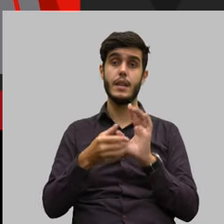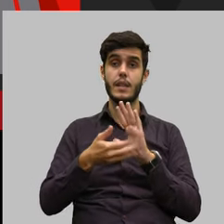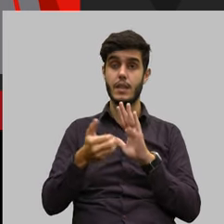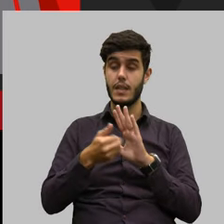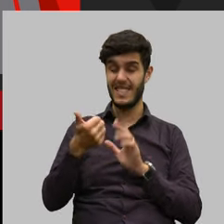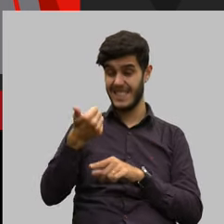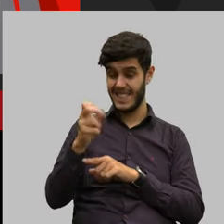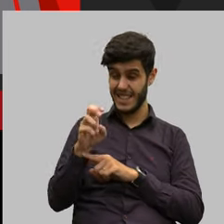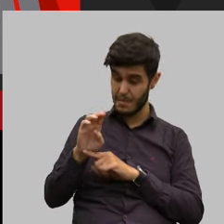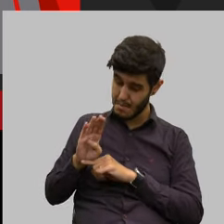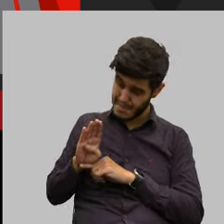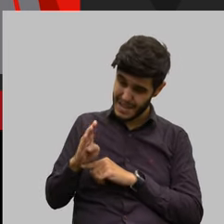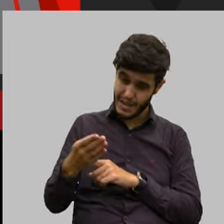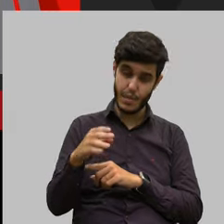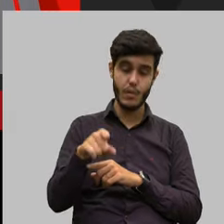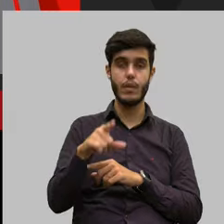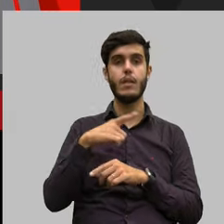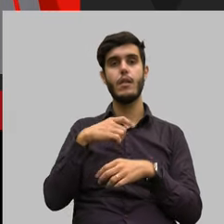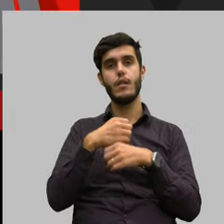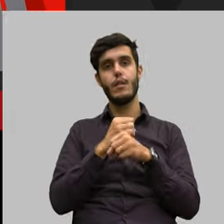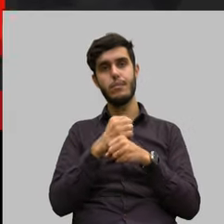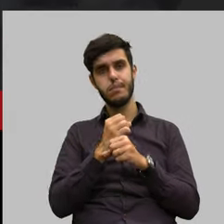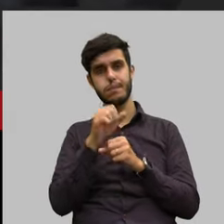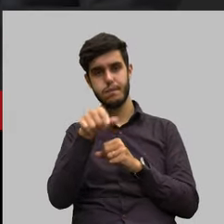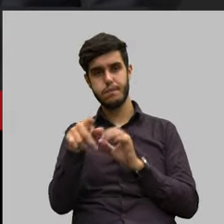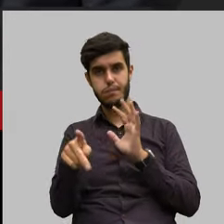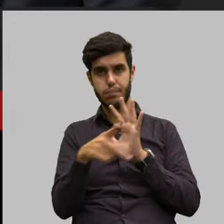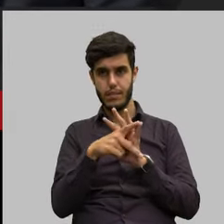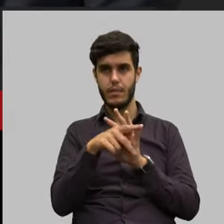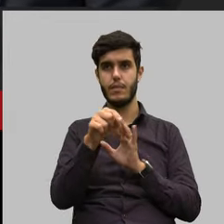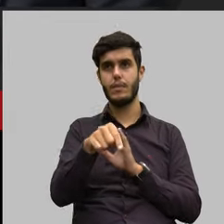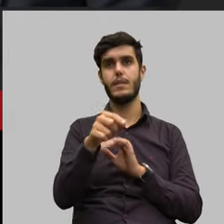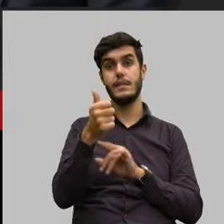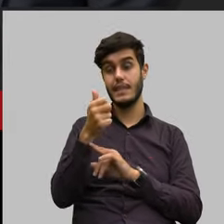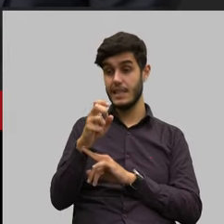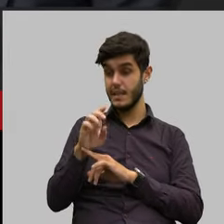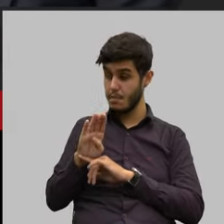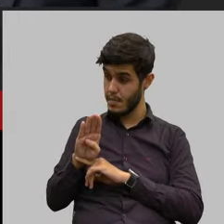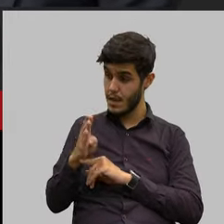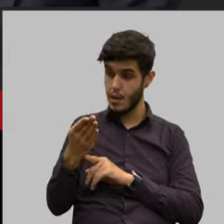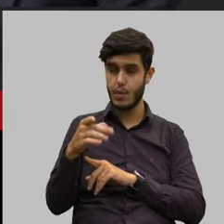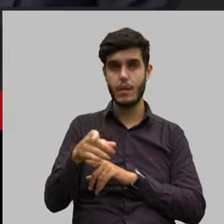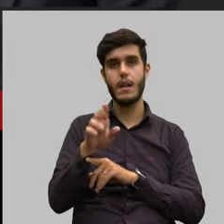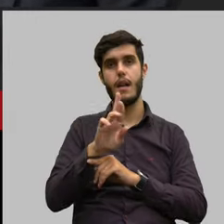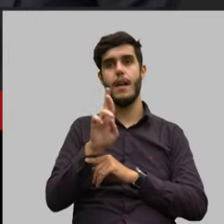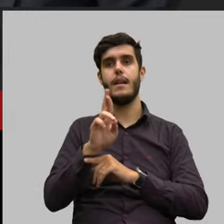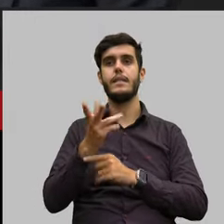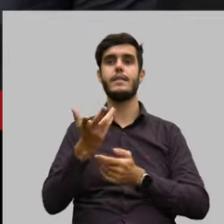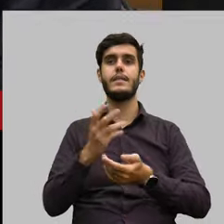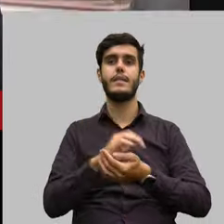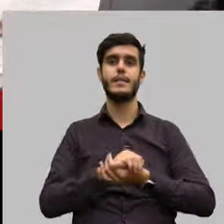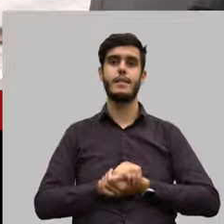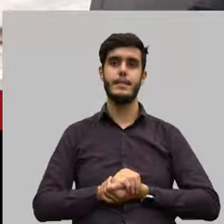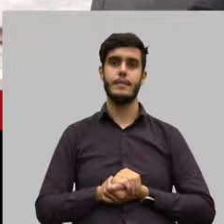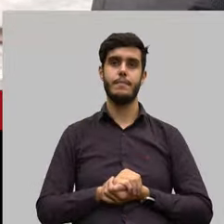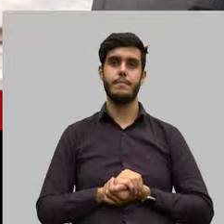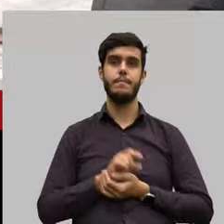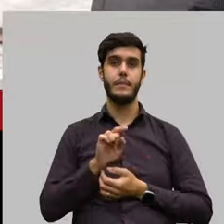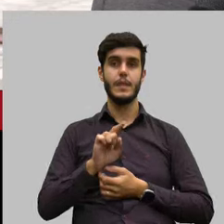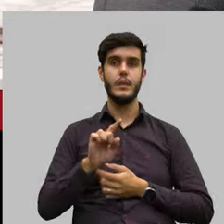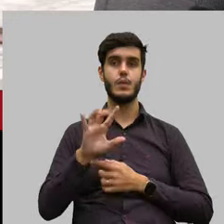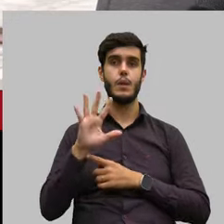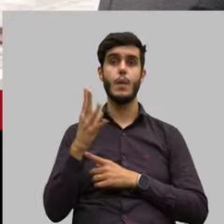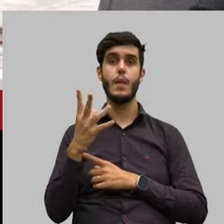bilhões de reais do nosso orçamento senhores Imaginem R bilhões de reais e isso aconteceu não só em